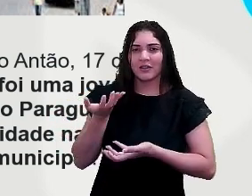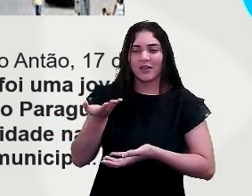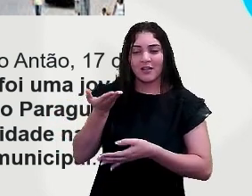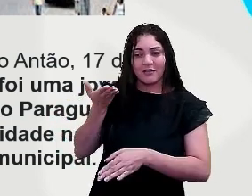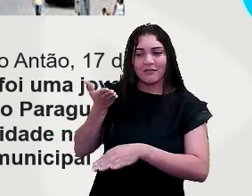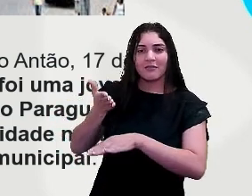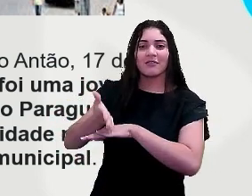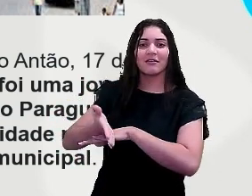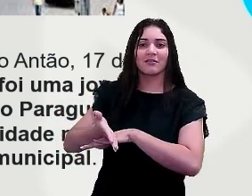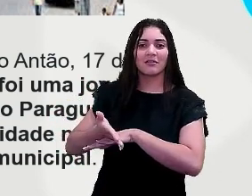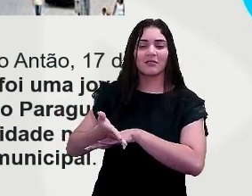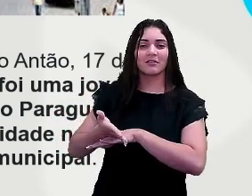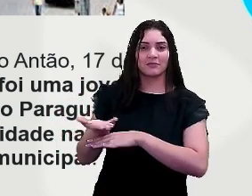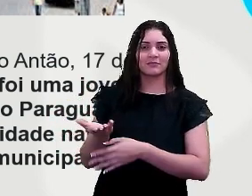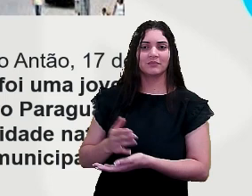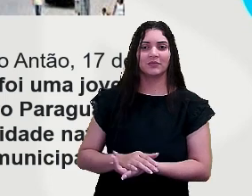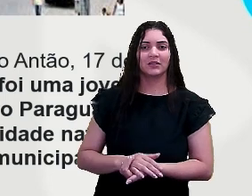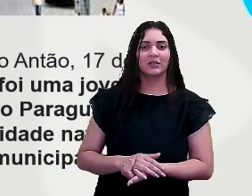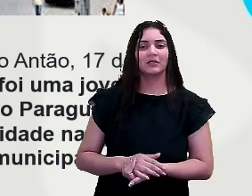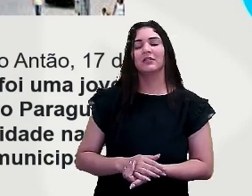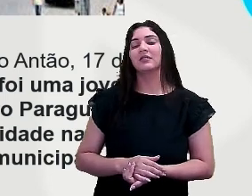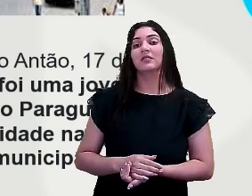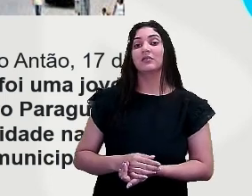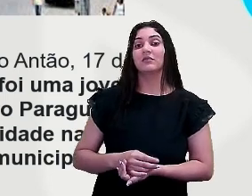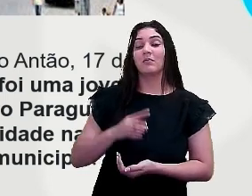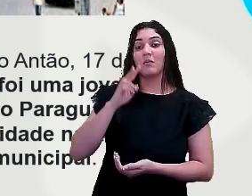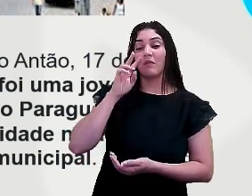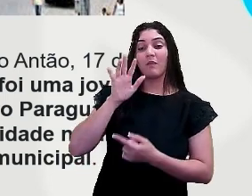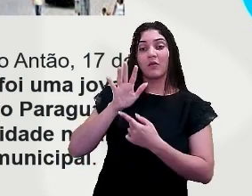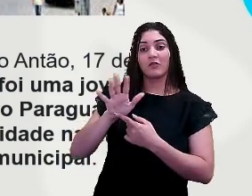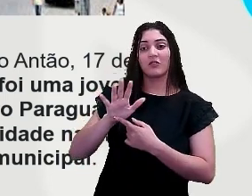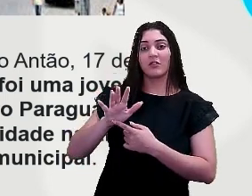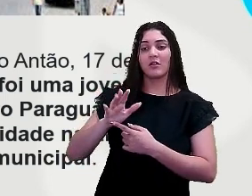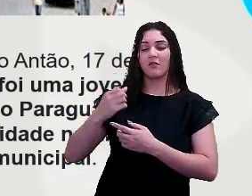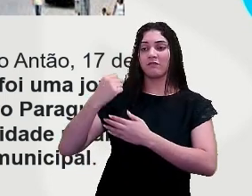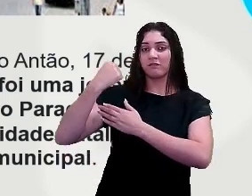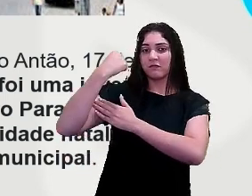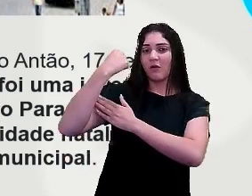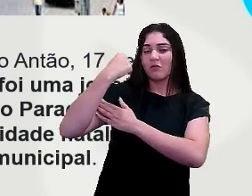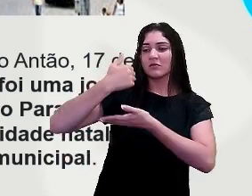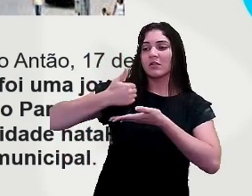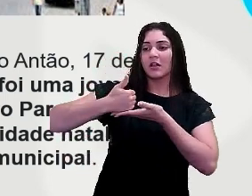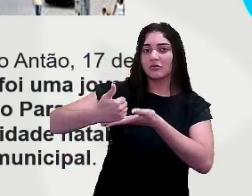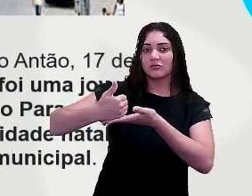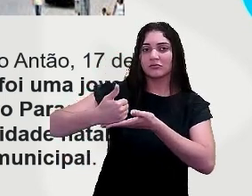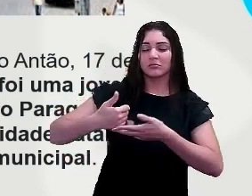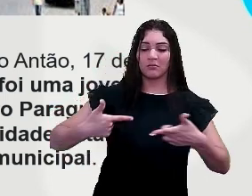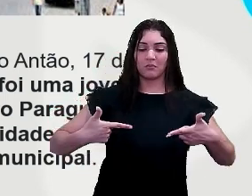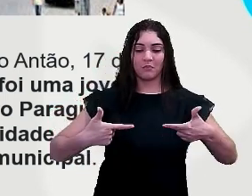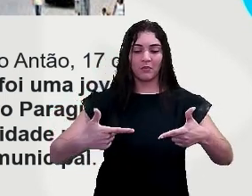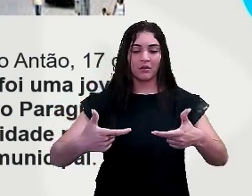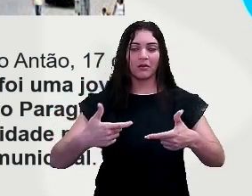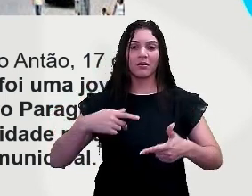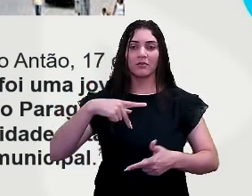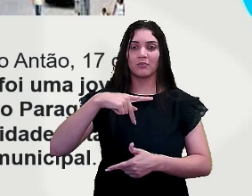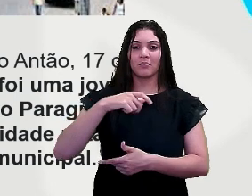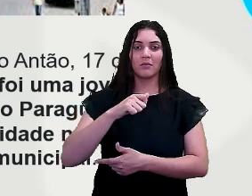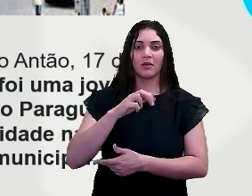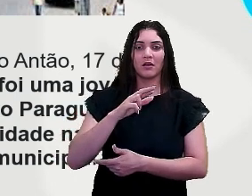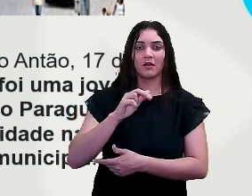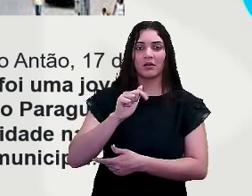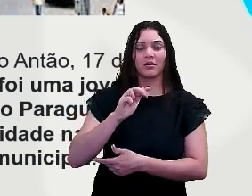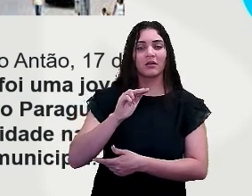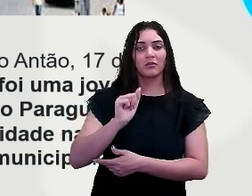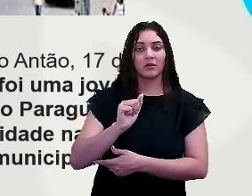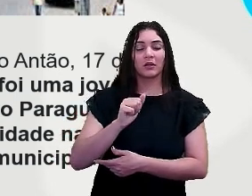prestar, né, a sua força, a sua ajuda para a Guerra do Paraguai. Então, por conta disso, ela